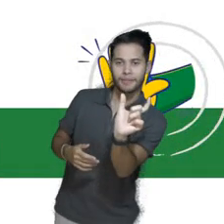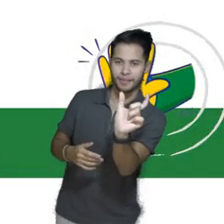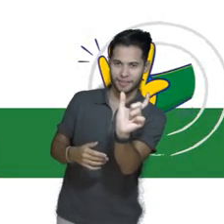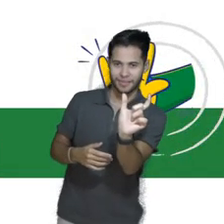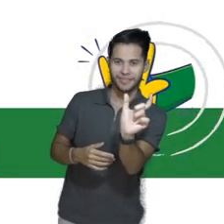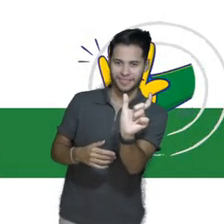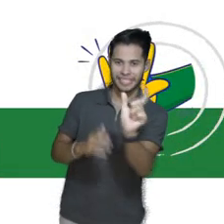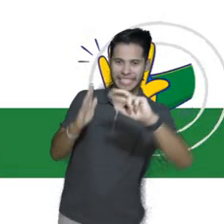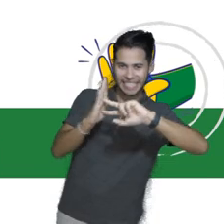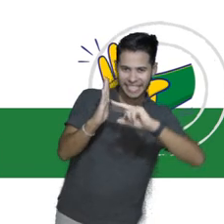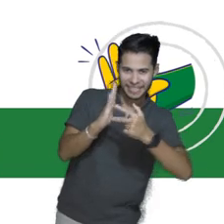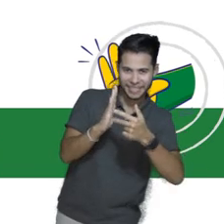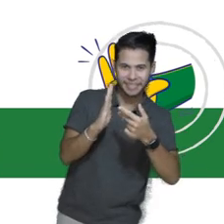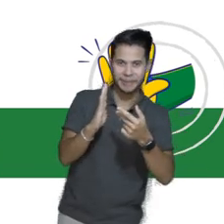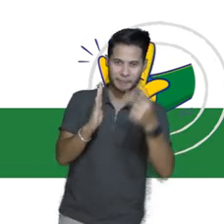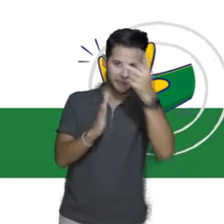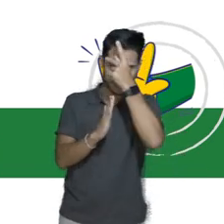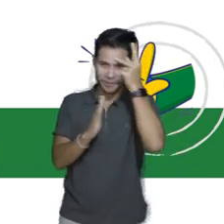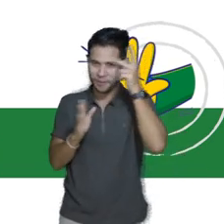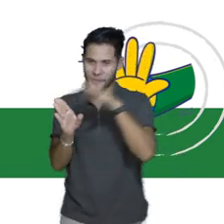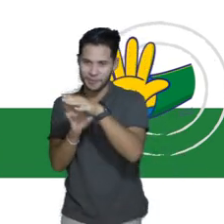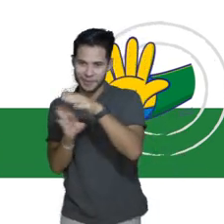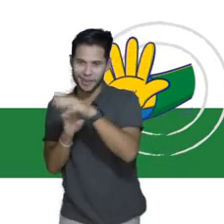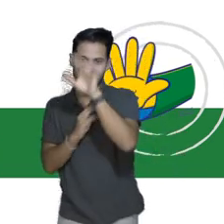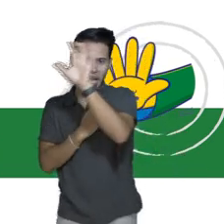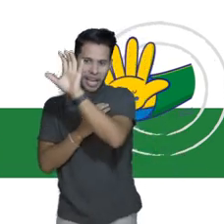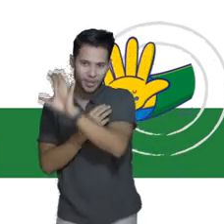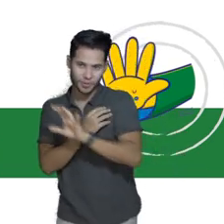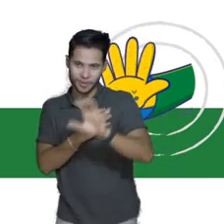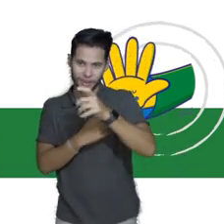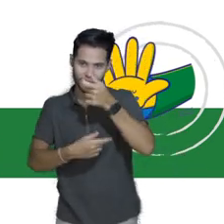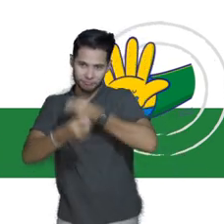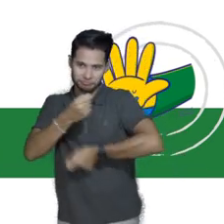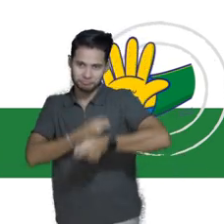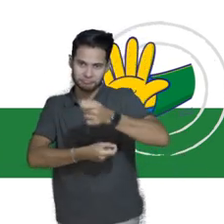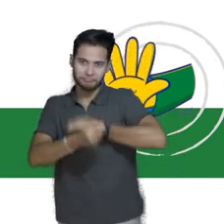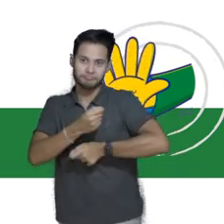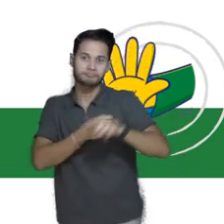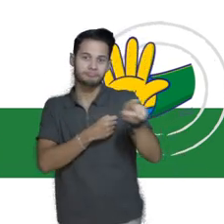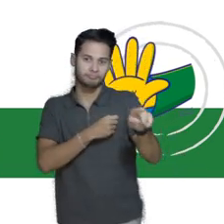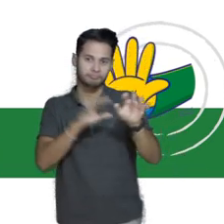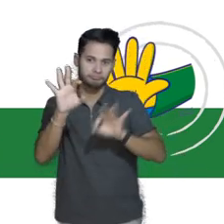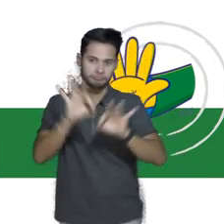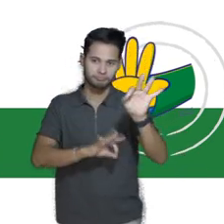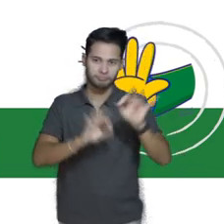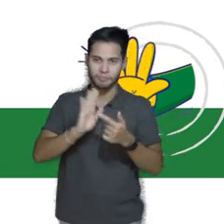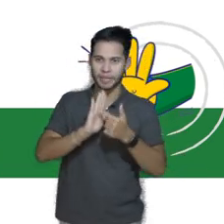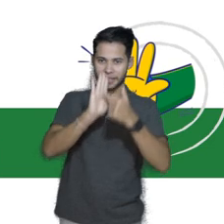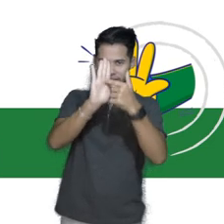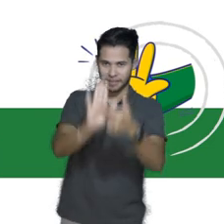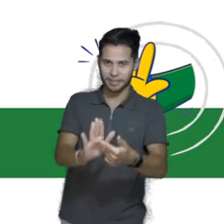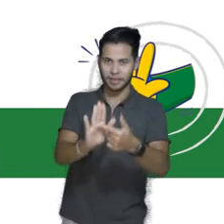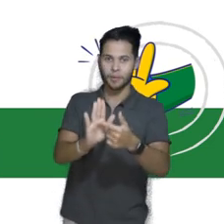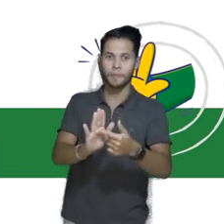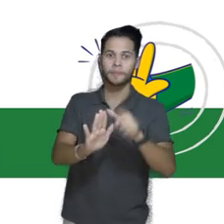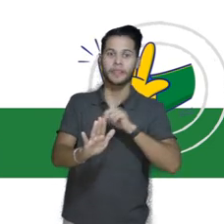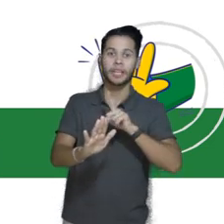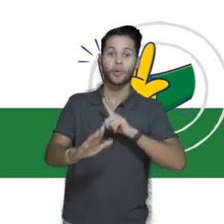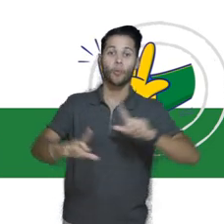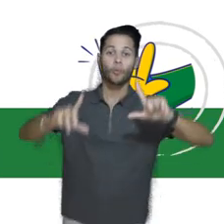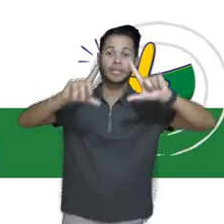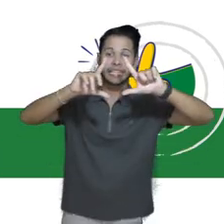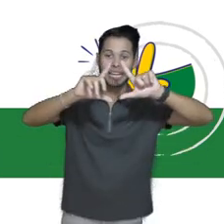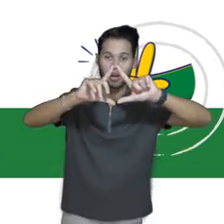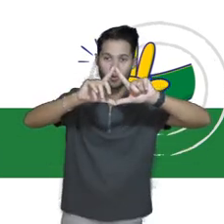pessoal do Conselho Regional de administração que bolou eh essa apresentação em conjunto o triângulo da fraude né pressão